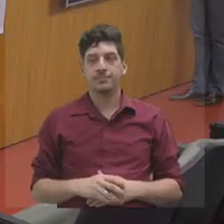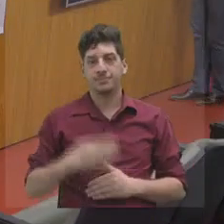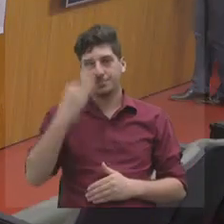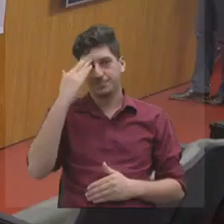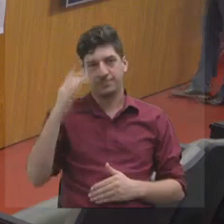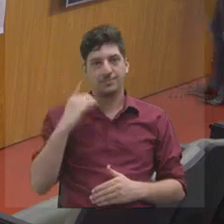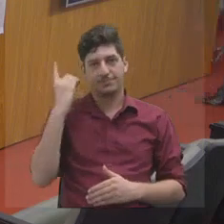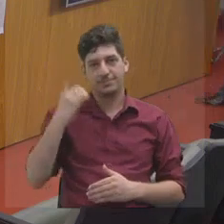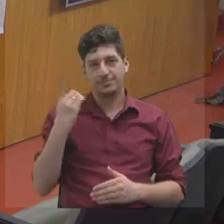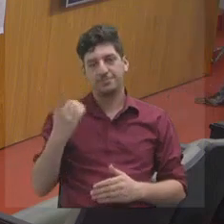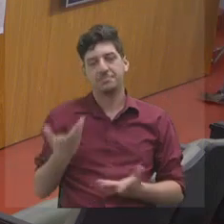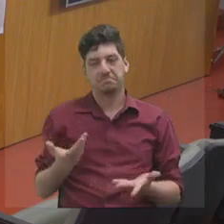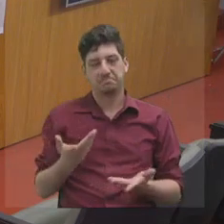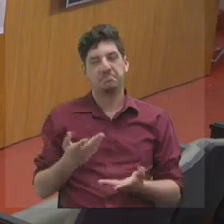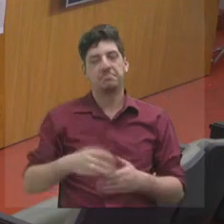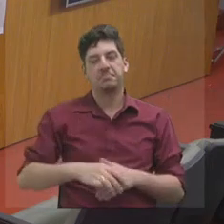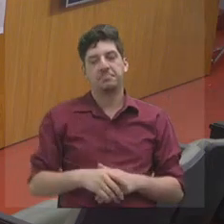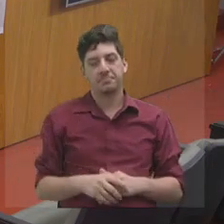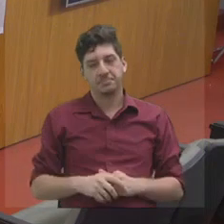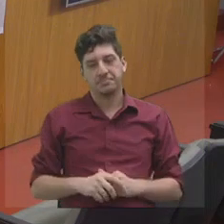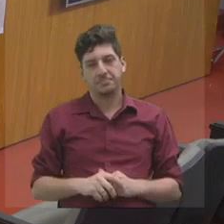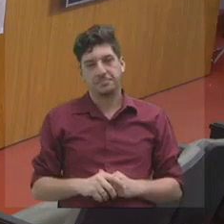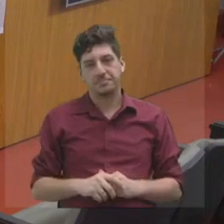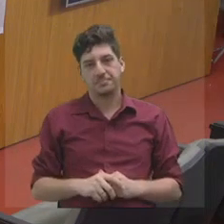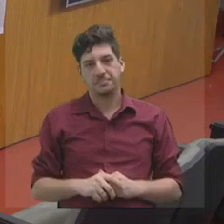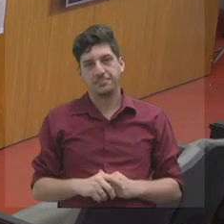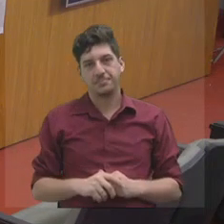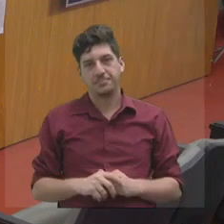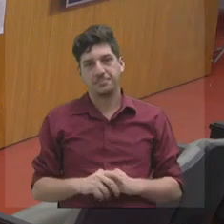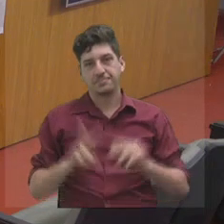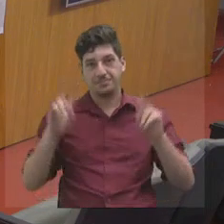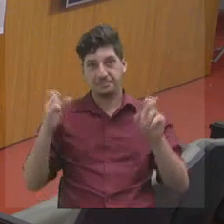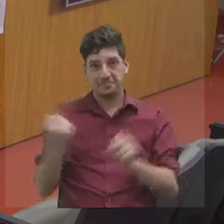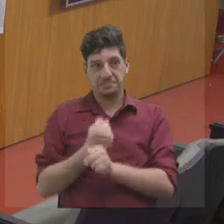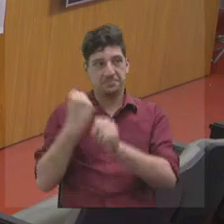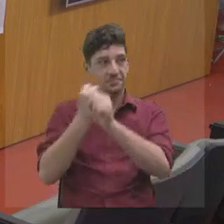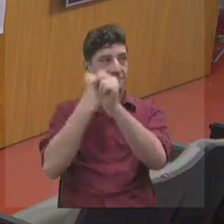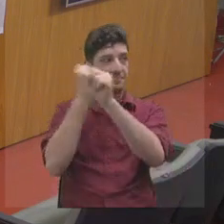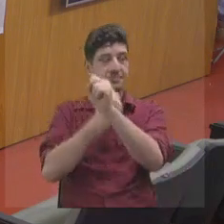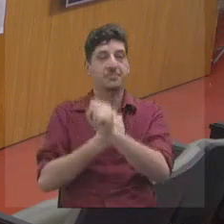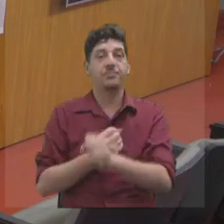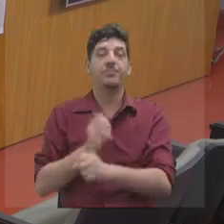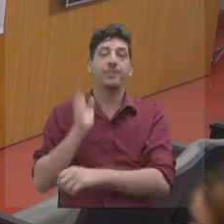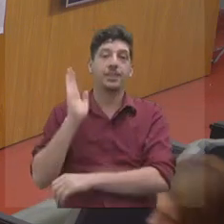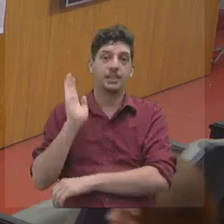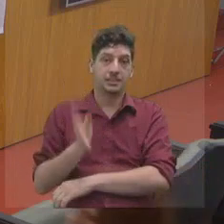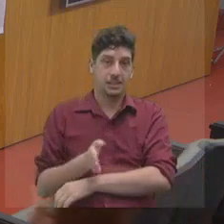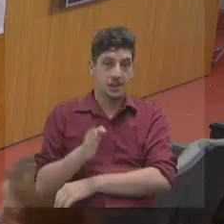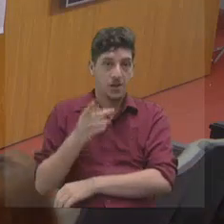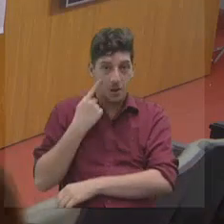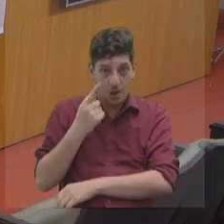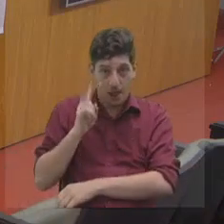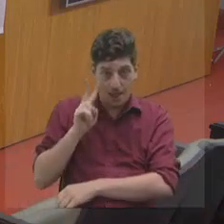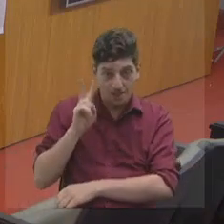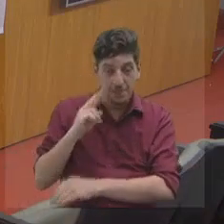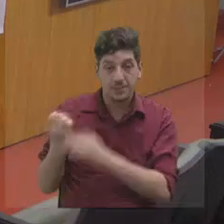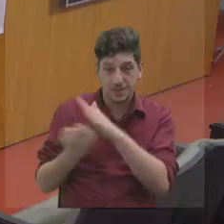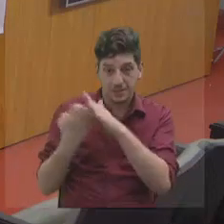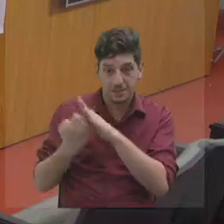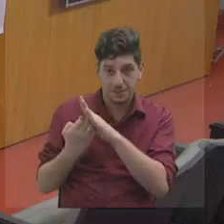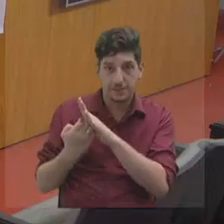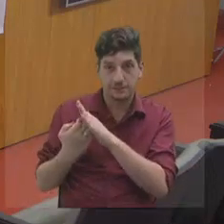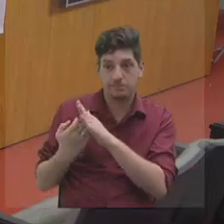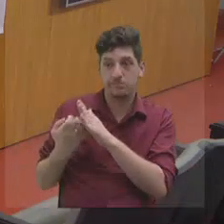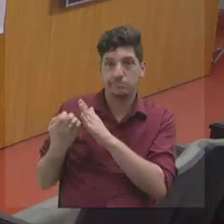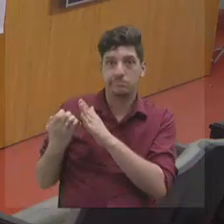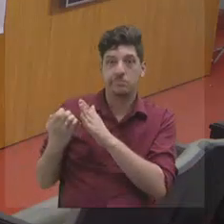palavras em relação a essa obra né a gente teve né um problema que a empresa estava fazendo a ponte ela saiu então a gente já está